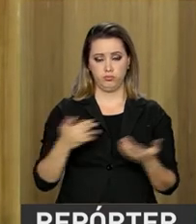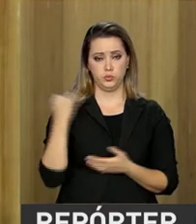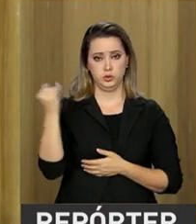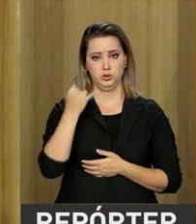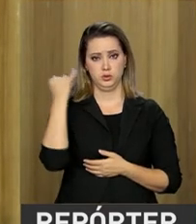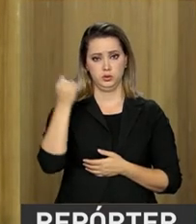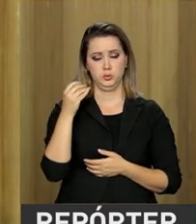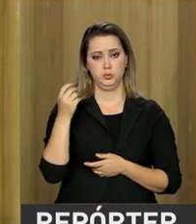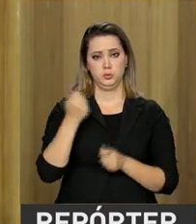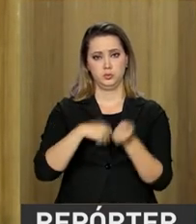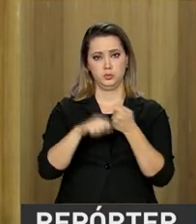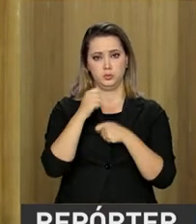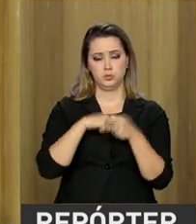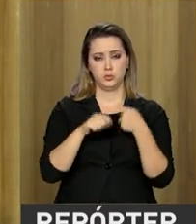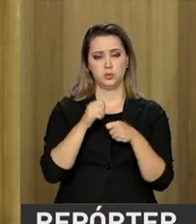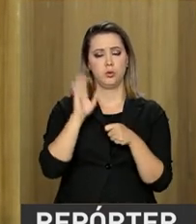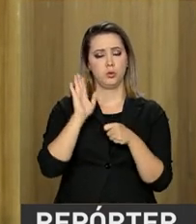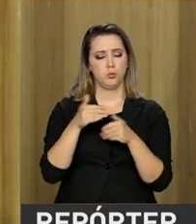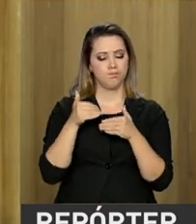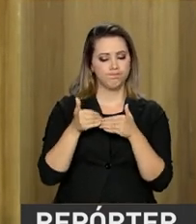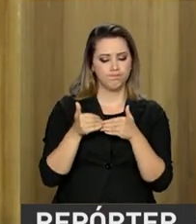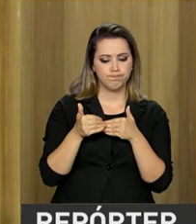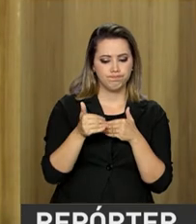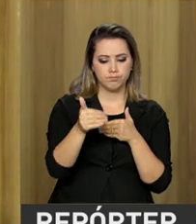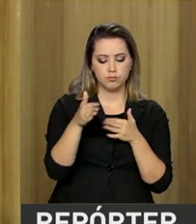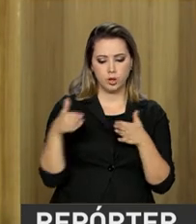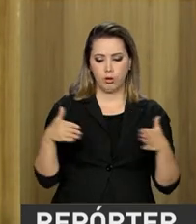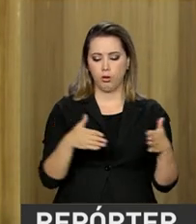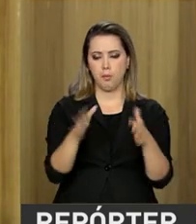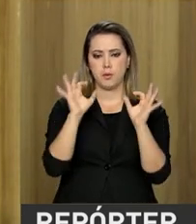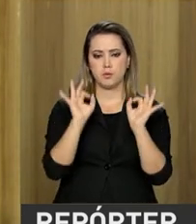já está numa rota